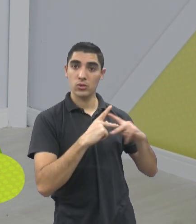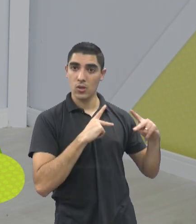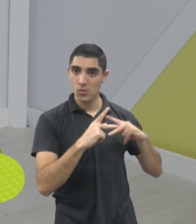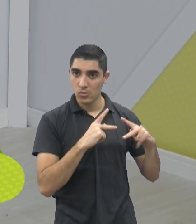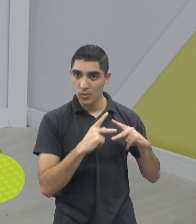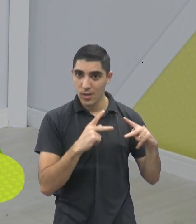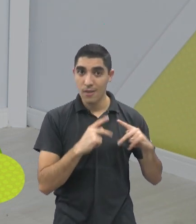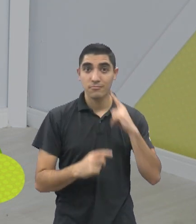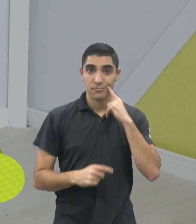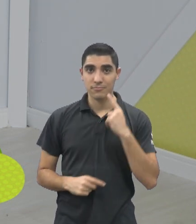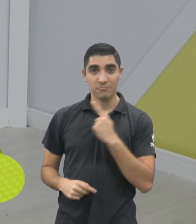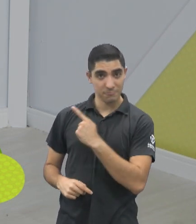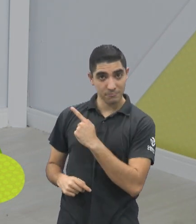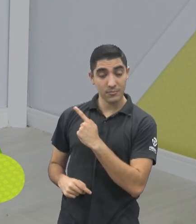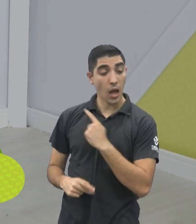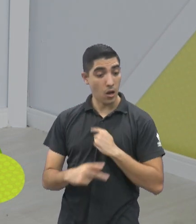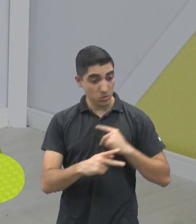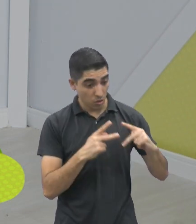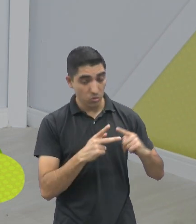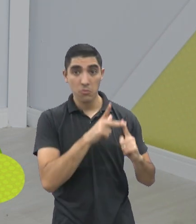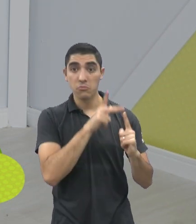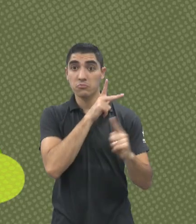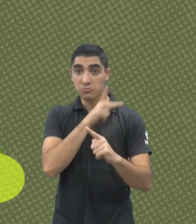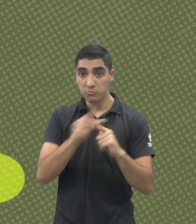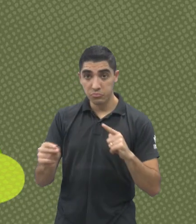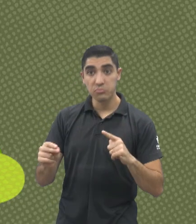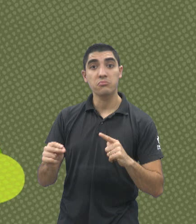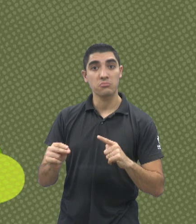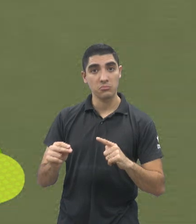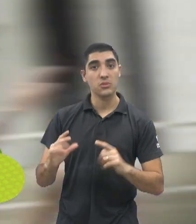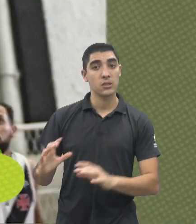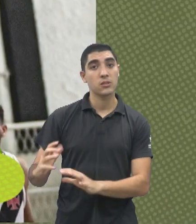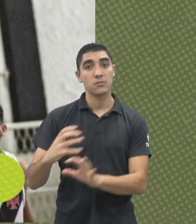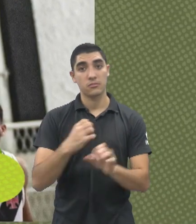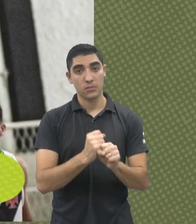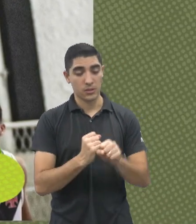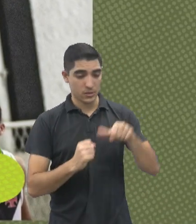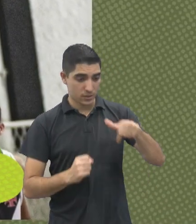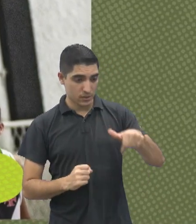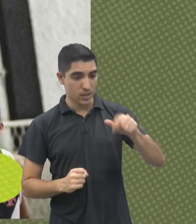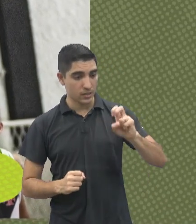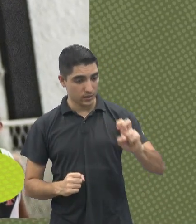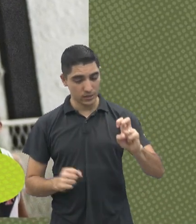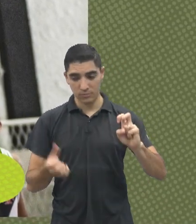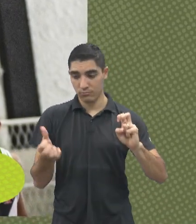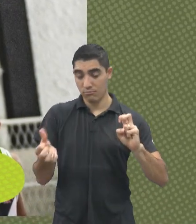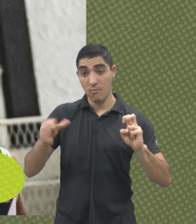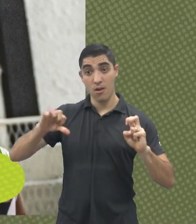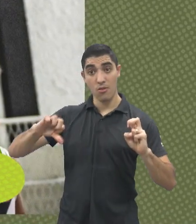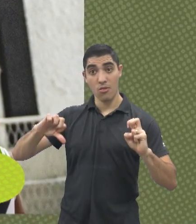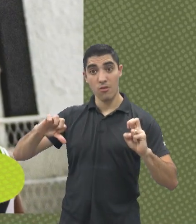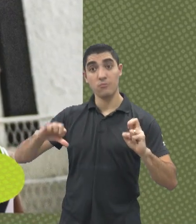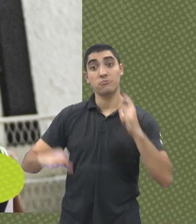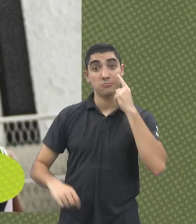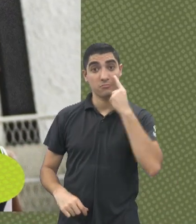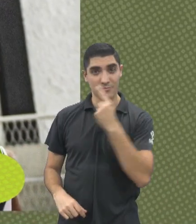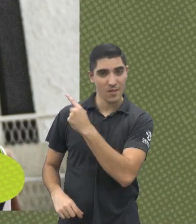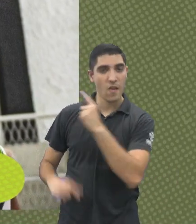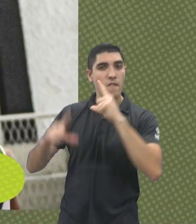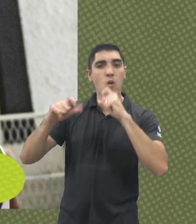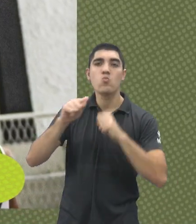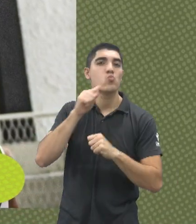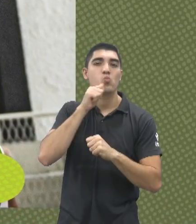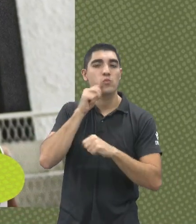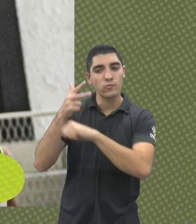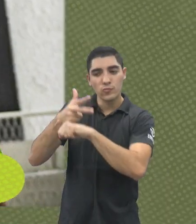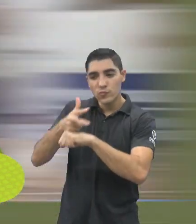Vasco da Gama, e voltou a vencer. Venceu por 75-69. Você está vendo aí, ó, as fotos do jogo, não teve transmissão, não teve